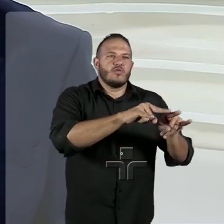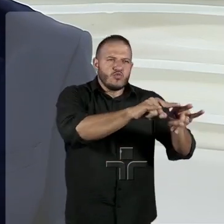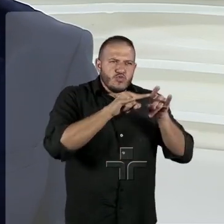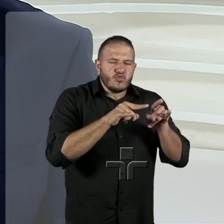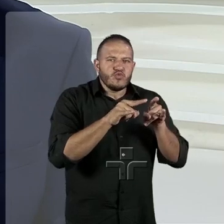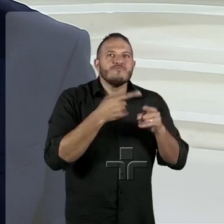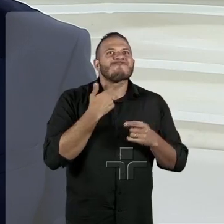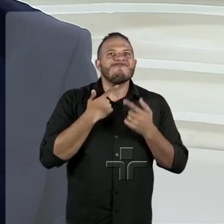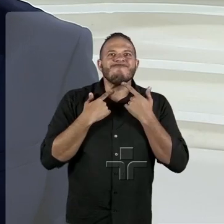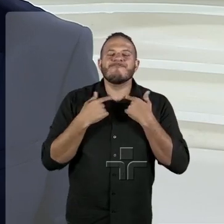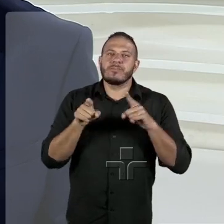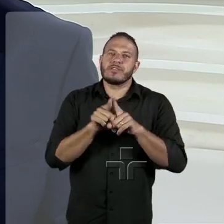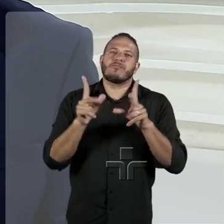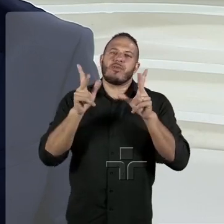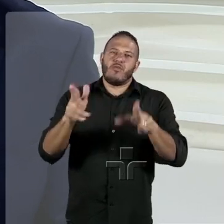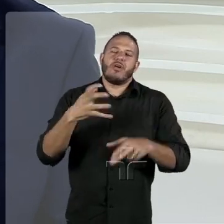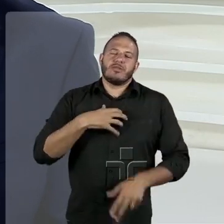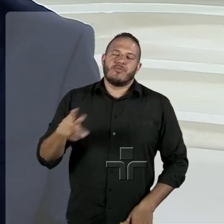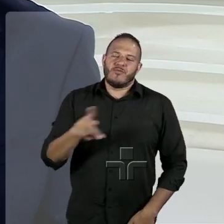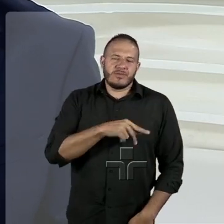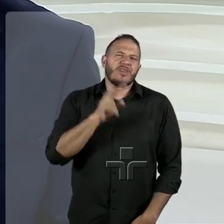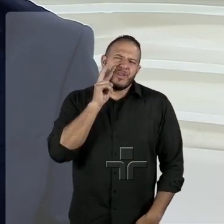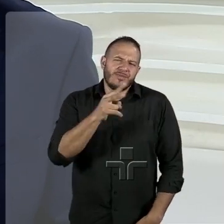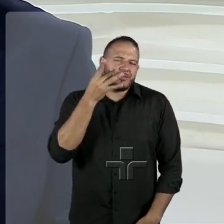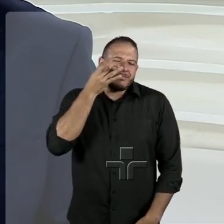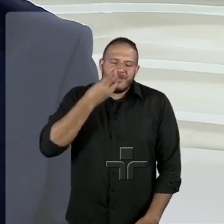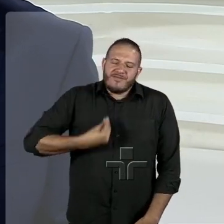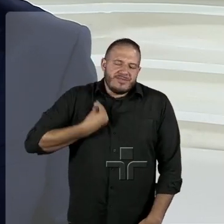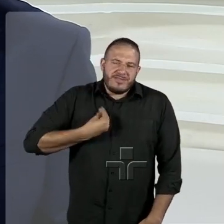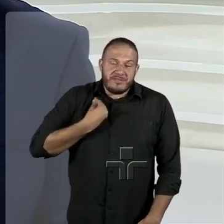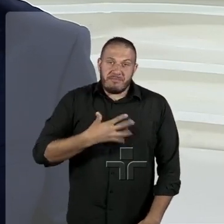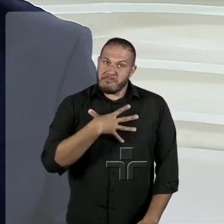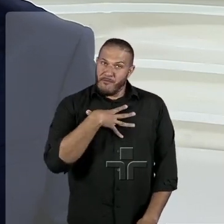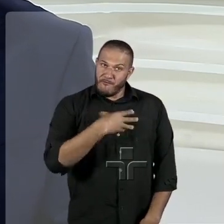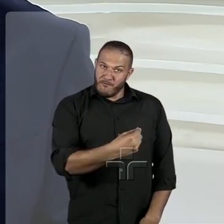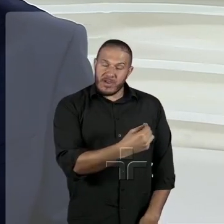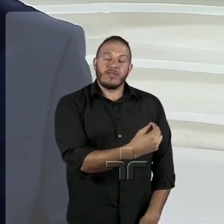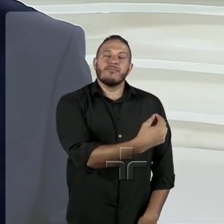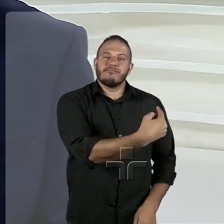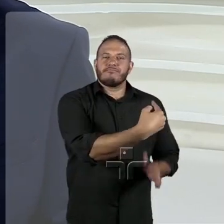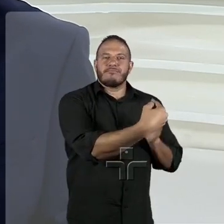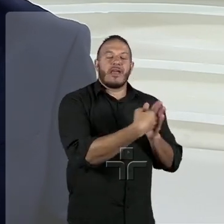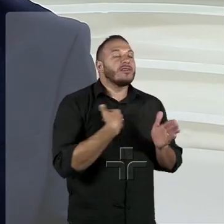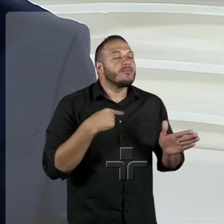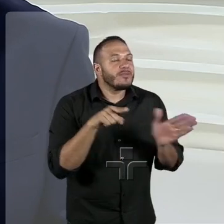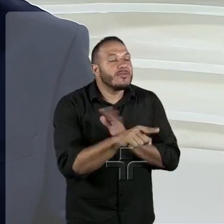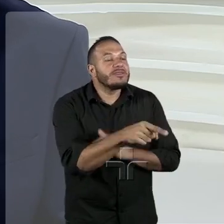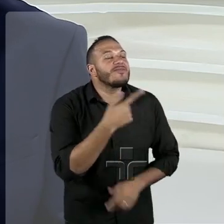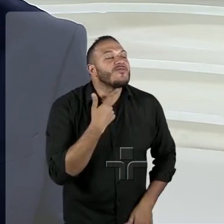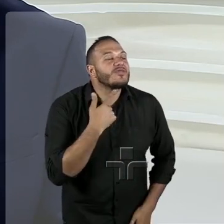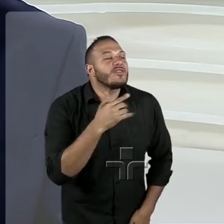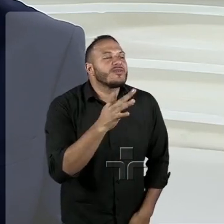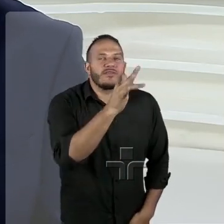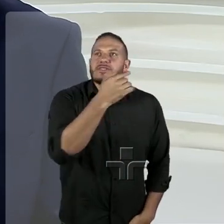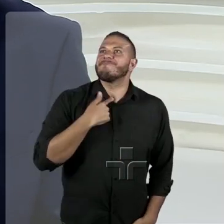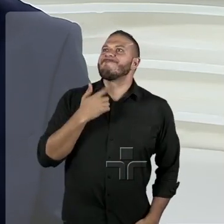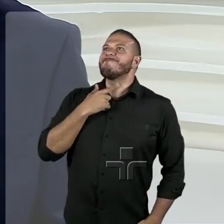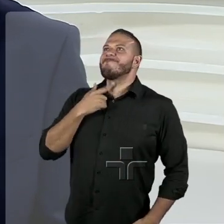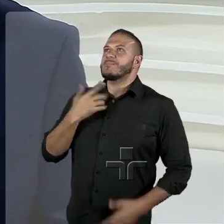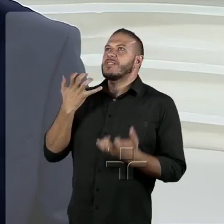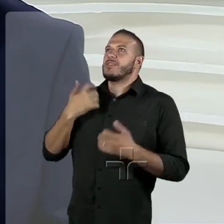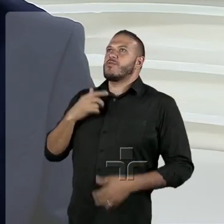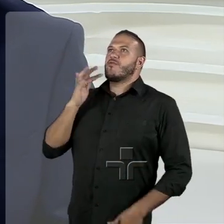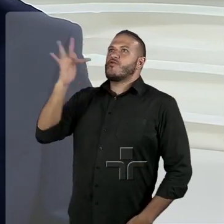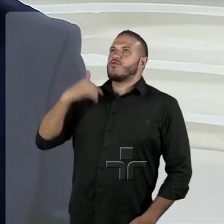ser professores. Eu sei disso, vivi isso dentro da minha casa, quando meu filho chegou uma vez e perguntando para ele, o que você quer ser? Ele falou, quero ser